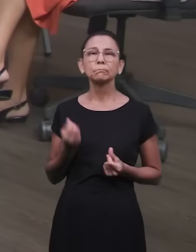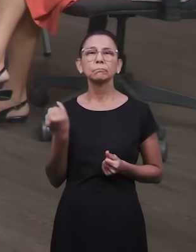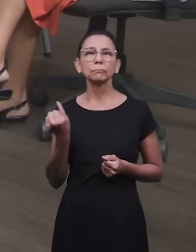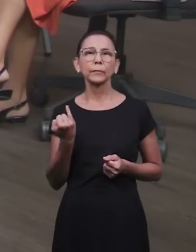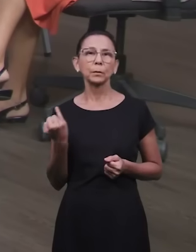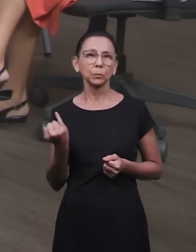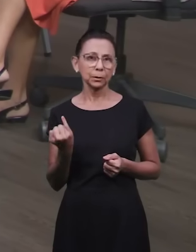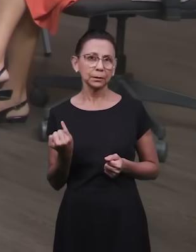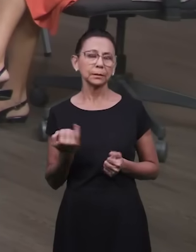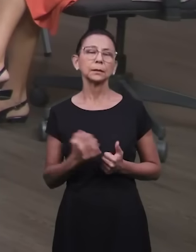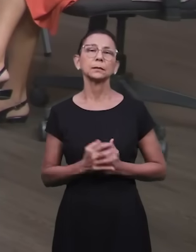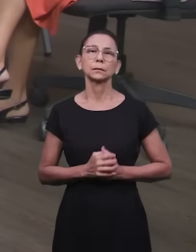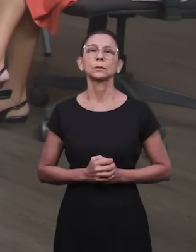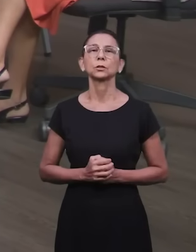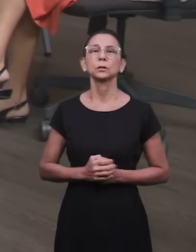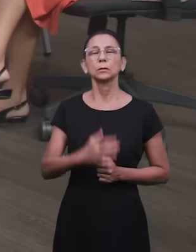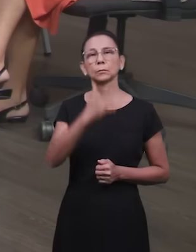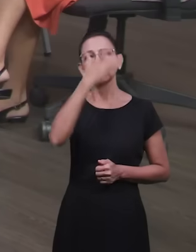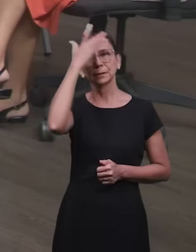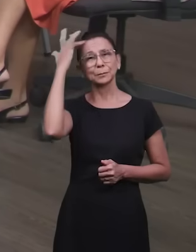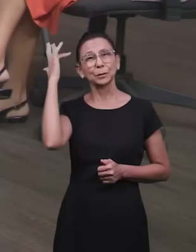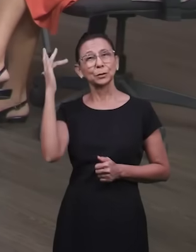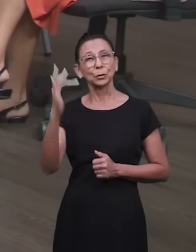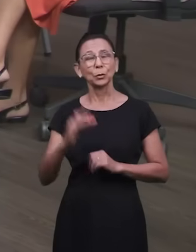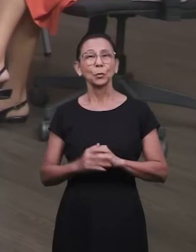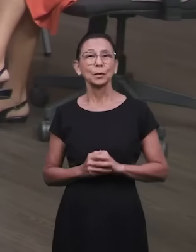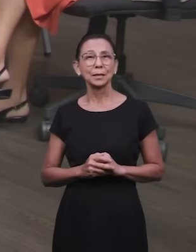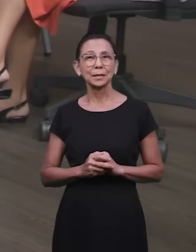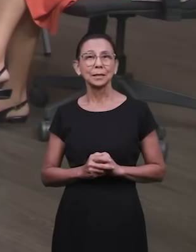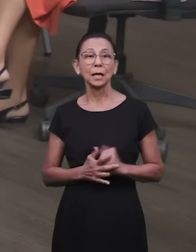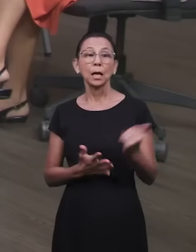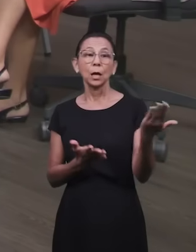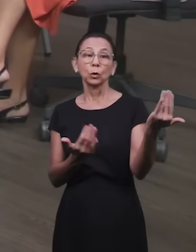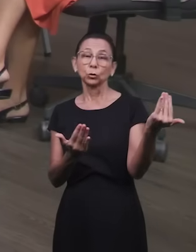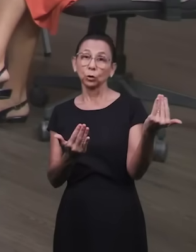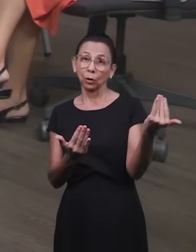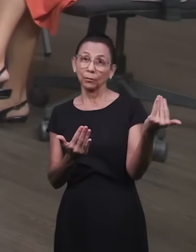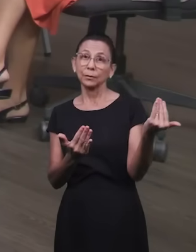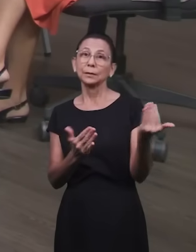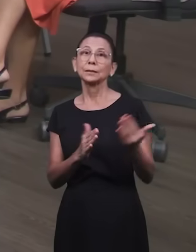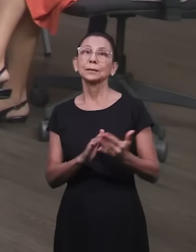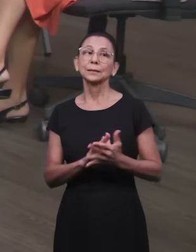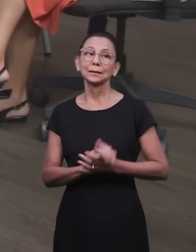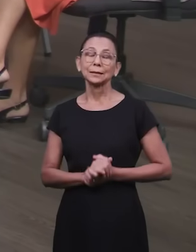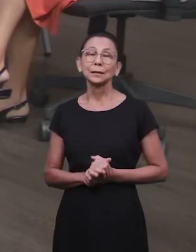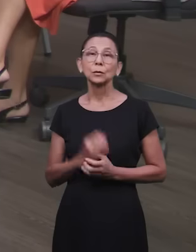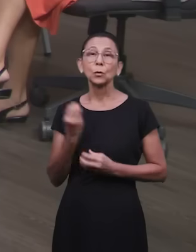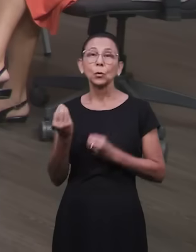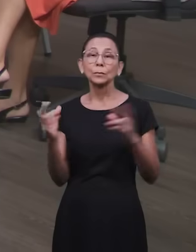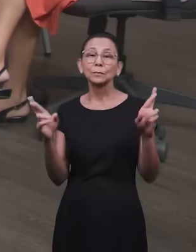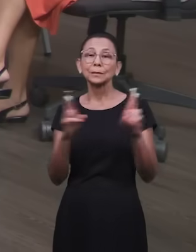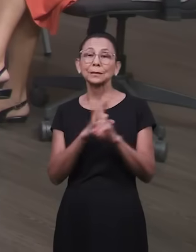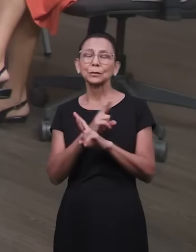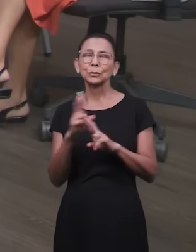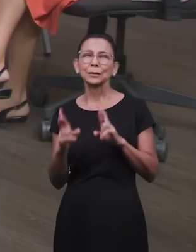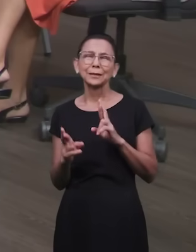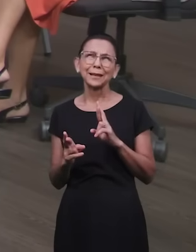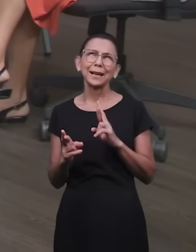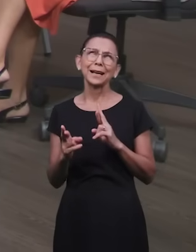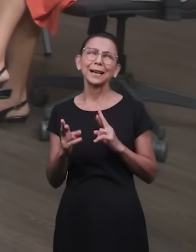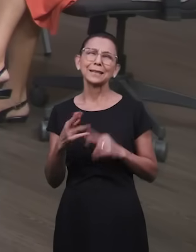é importante para que muitas pessoas, e sobretudo jovens, saibam como lidar com isso, que é